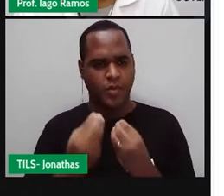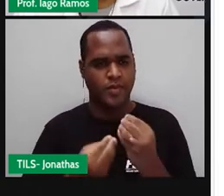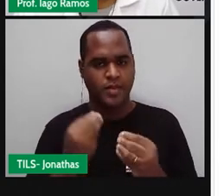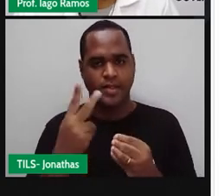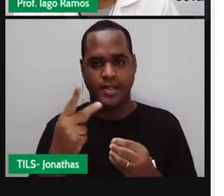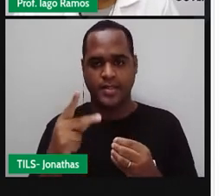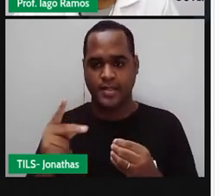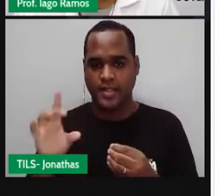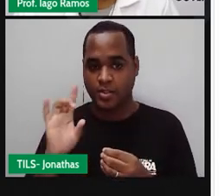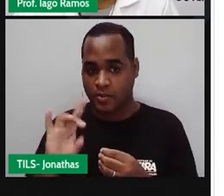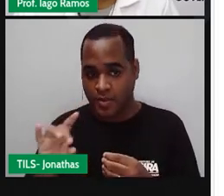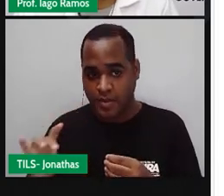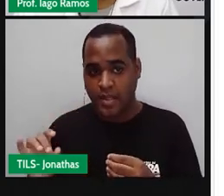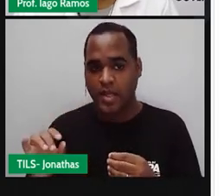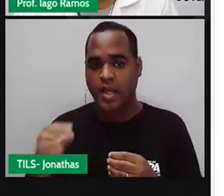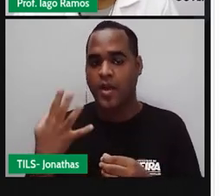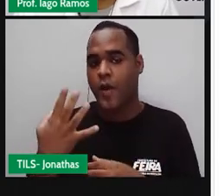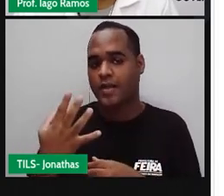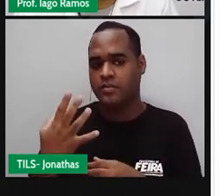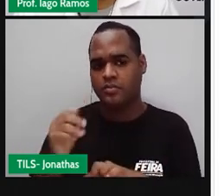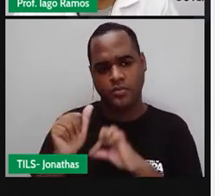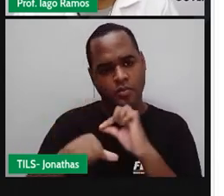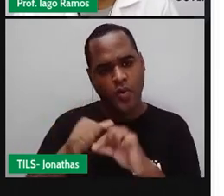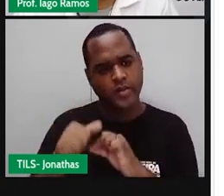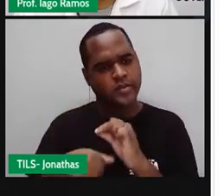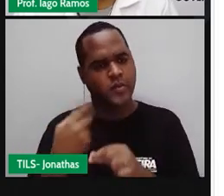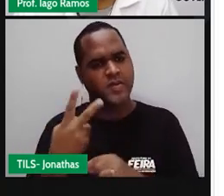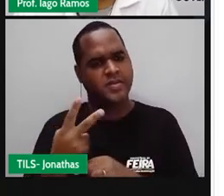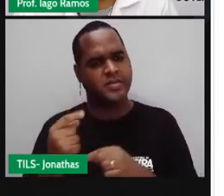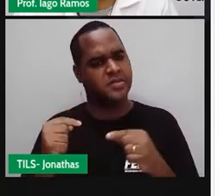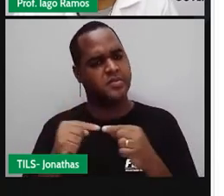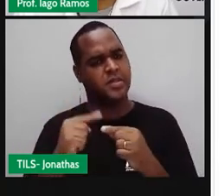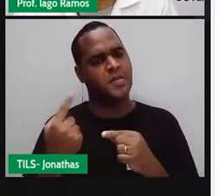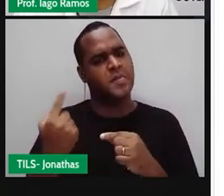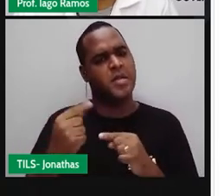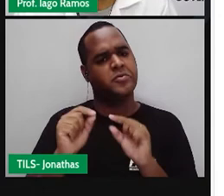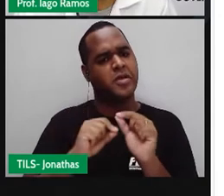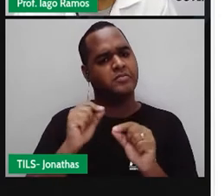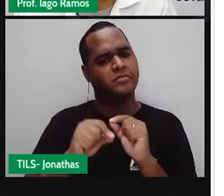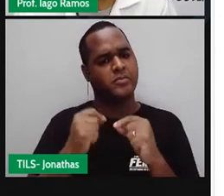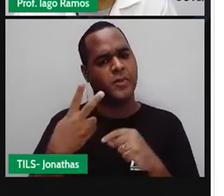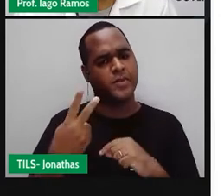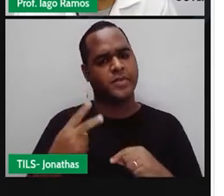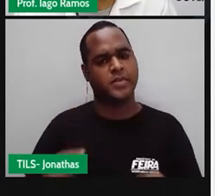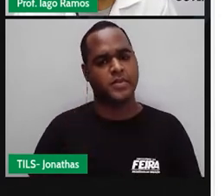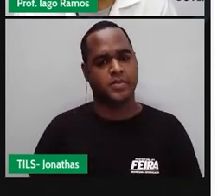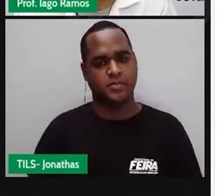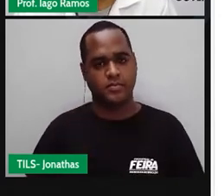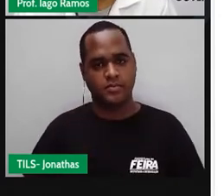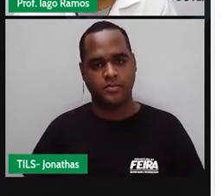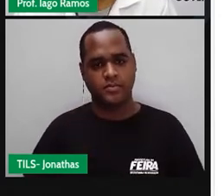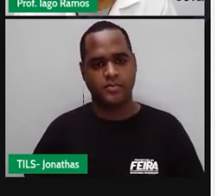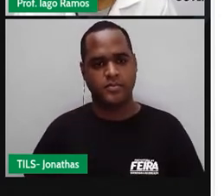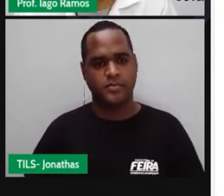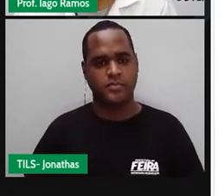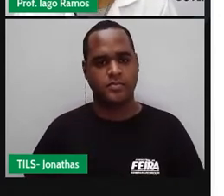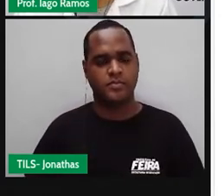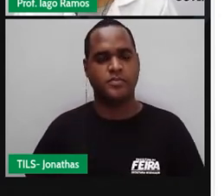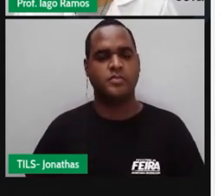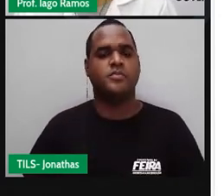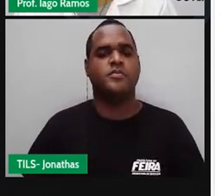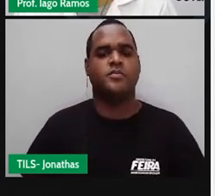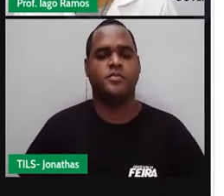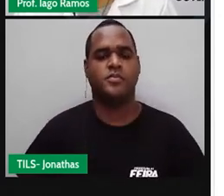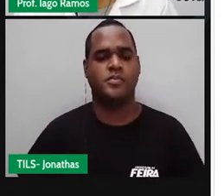desses quatro pedaços a gente pega dois esses dois primeiros aqui ó E